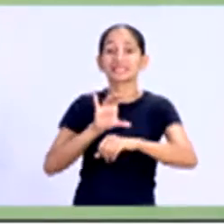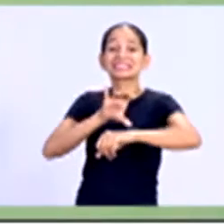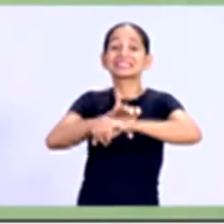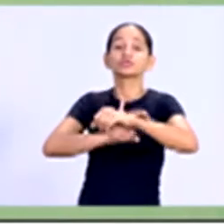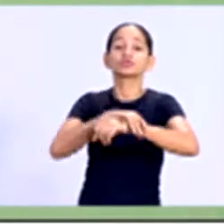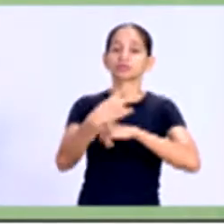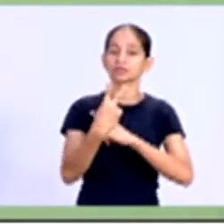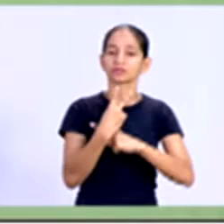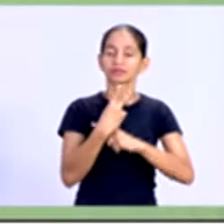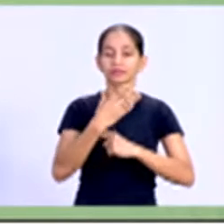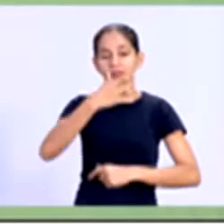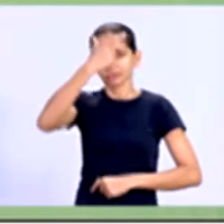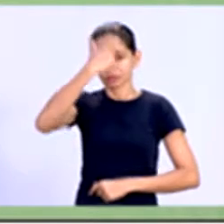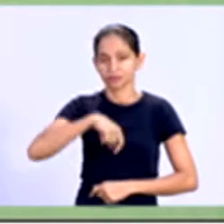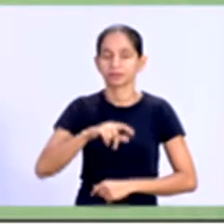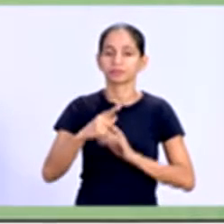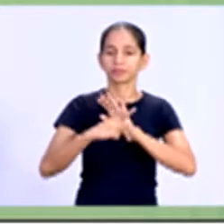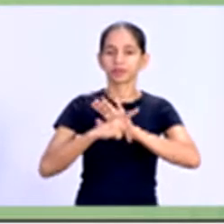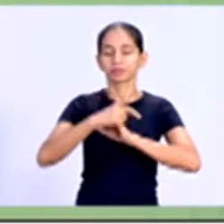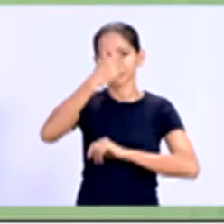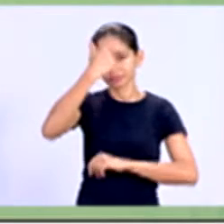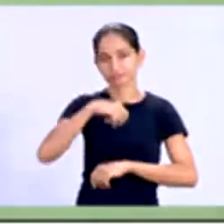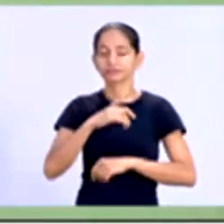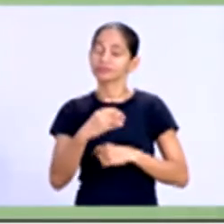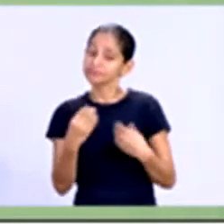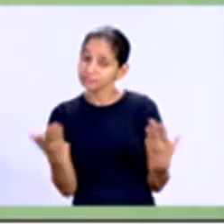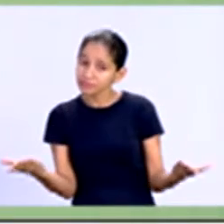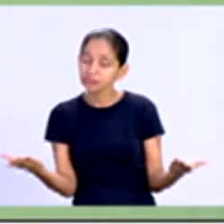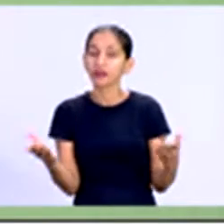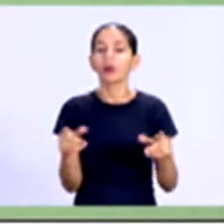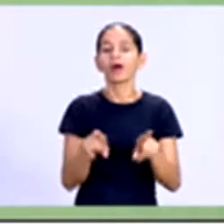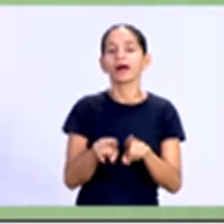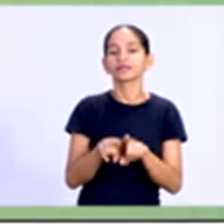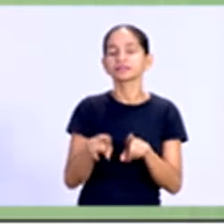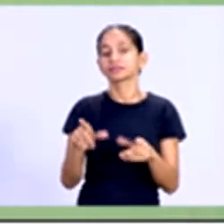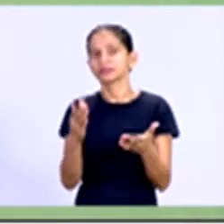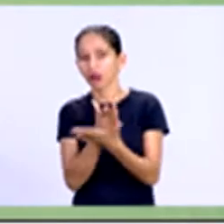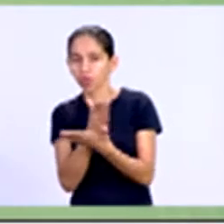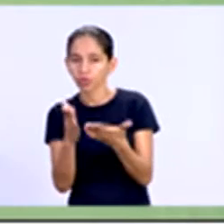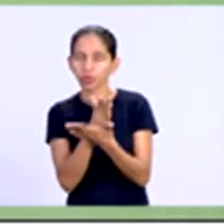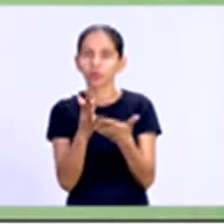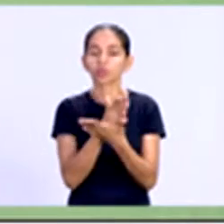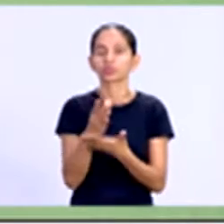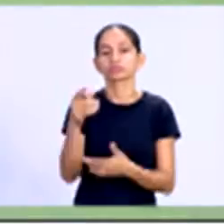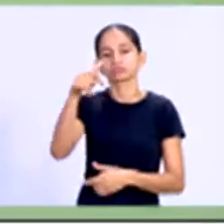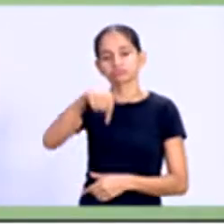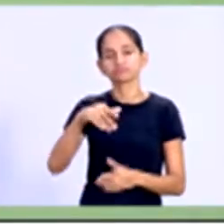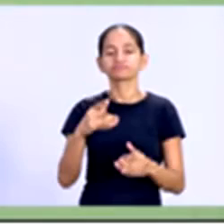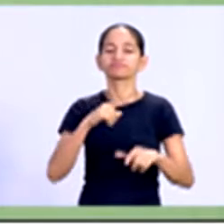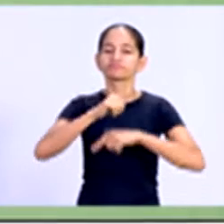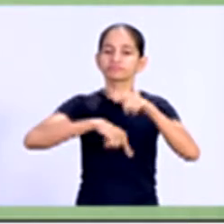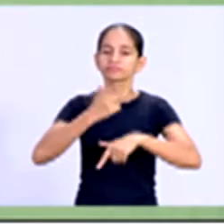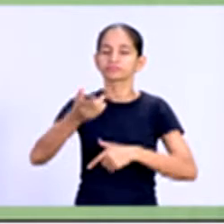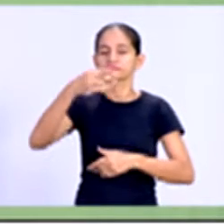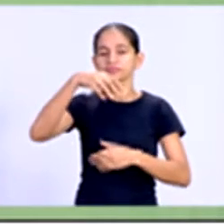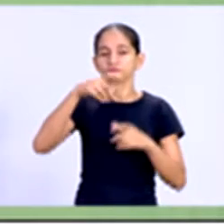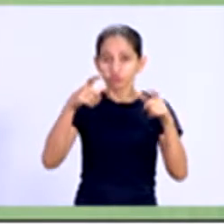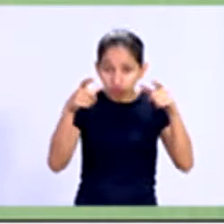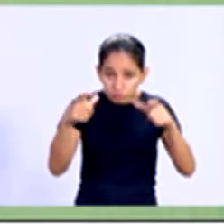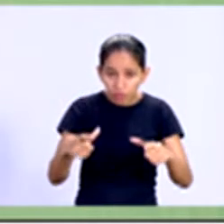dos trabalhadores de uma UPR contra determinados perigos presentes neste ambiente de trabalho. Devem